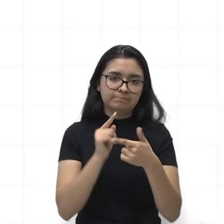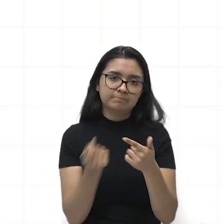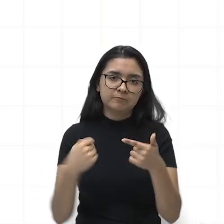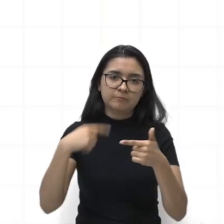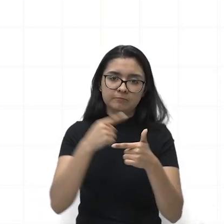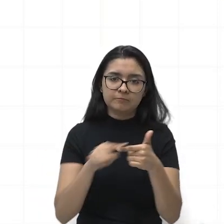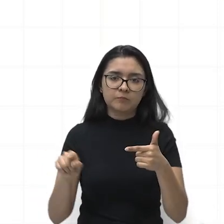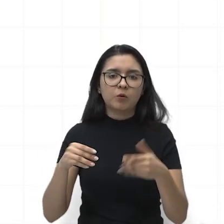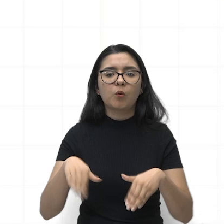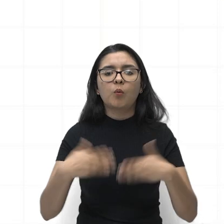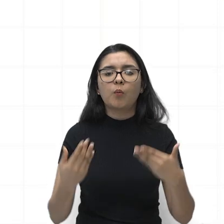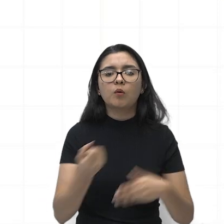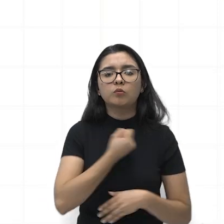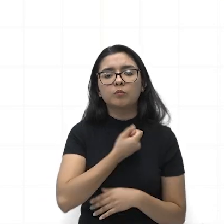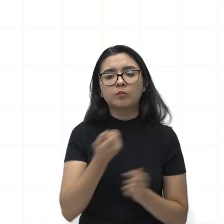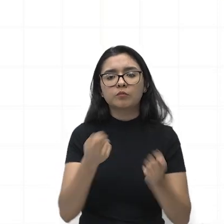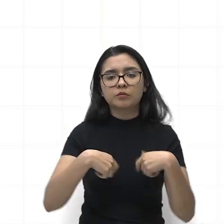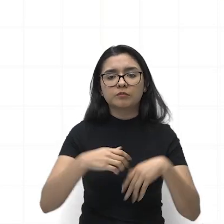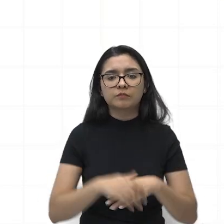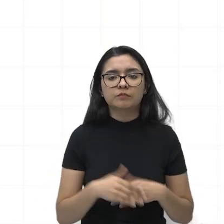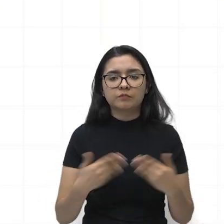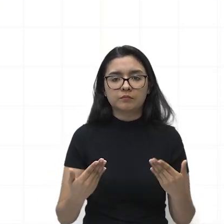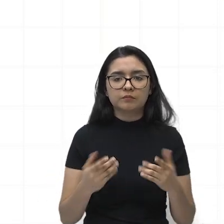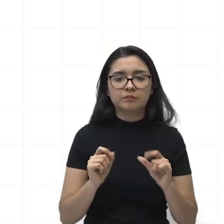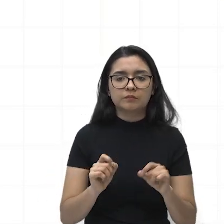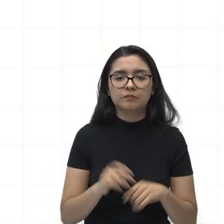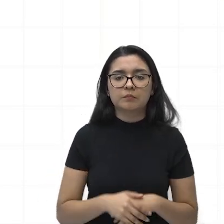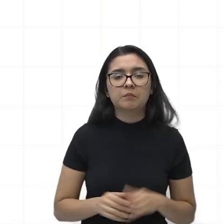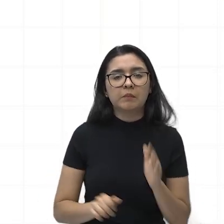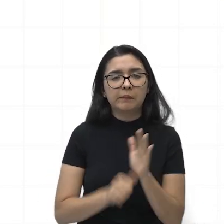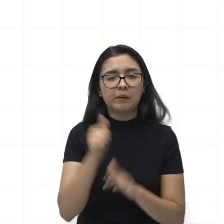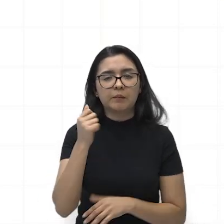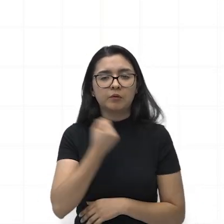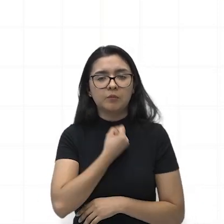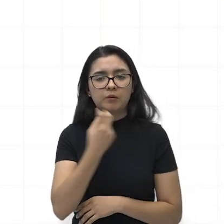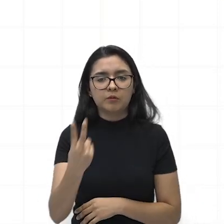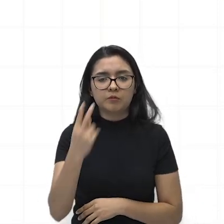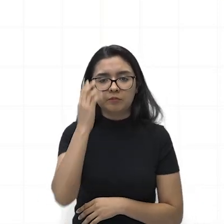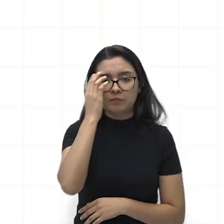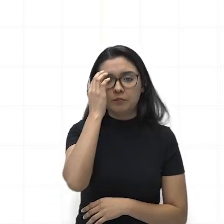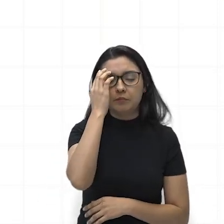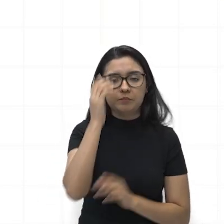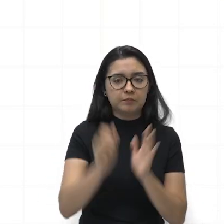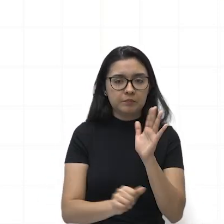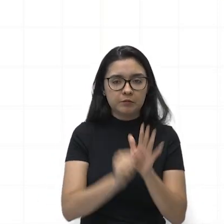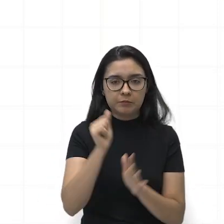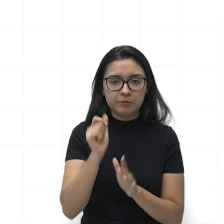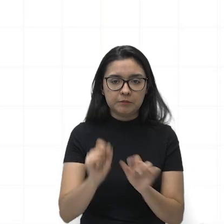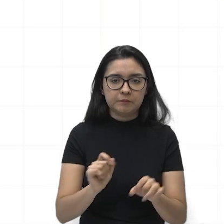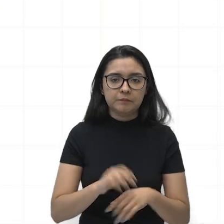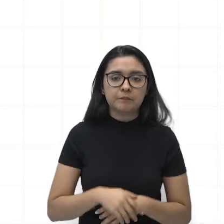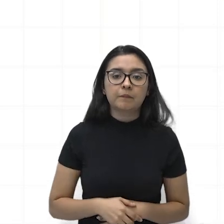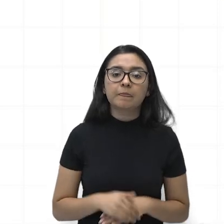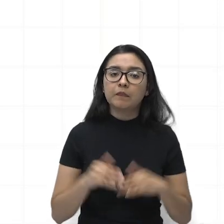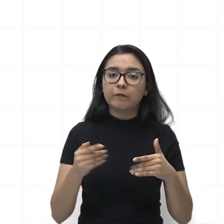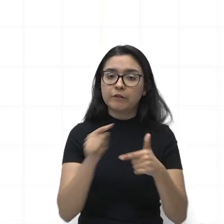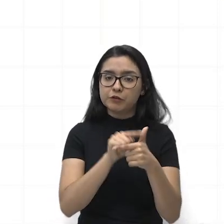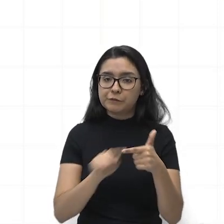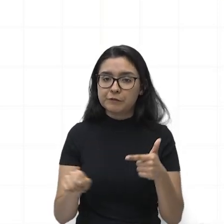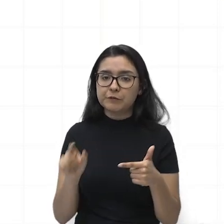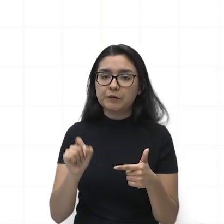número eu posso simplificar? Pessoal, eu vou simplificar primeiro por 2, tá bom? Vamos fazer por 2 primeiro? Vamos dividir